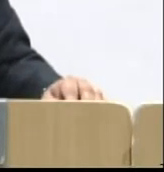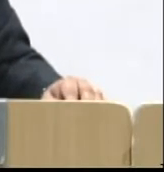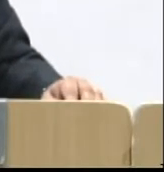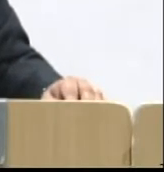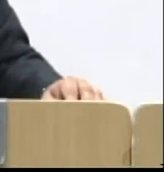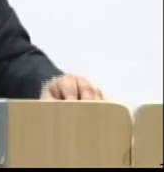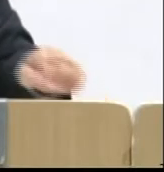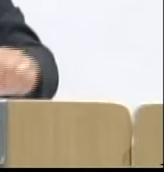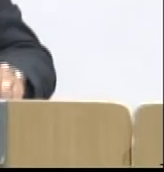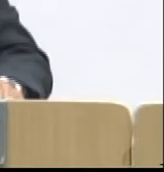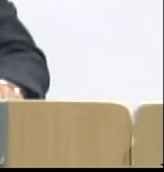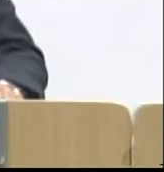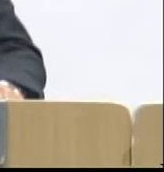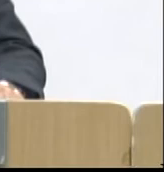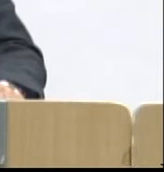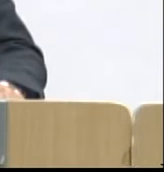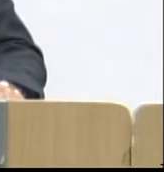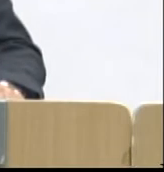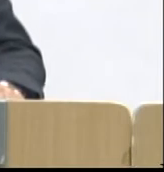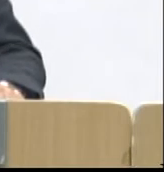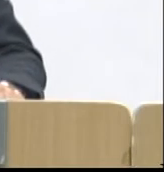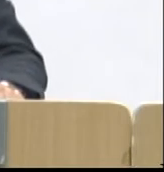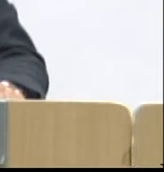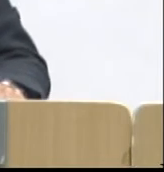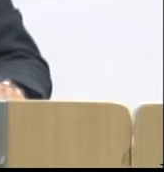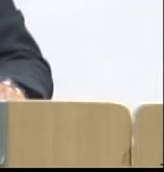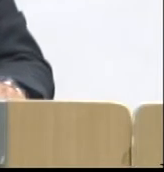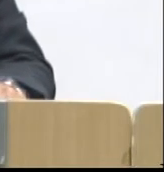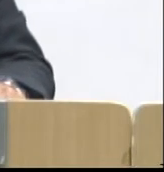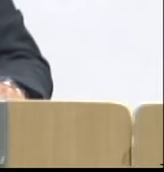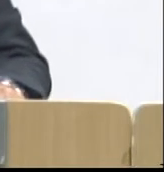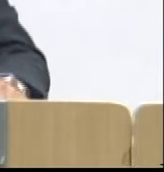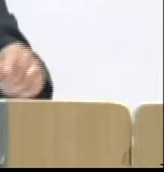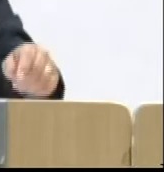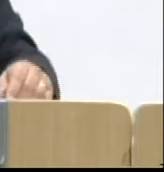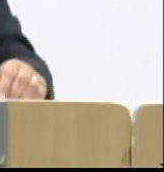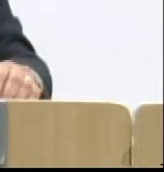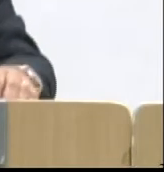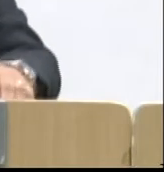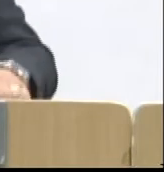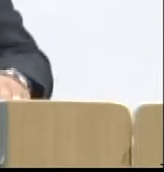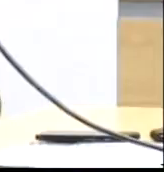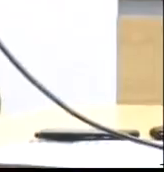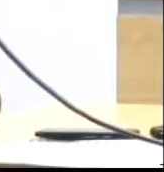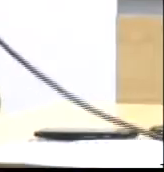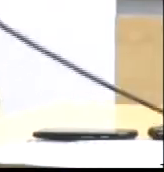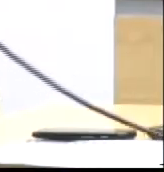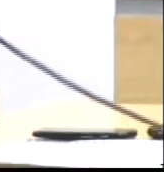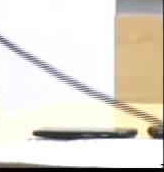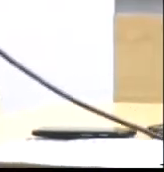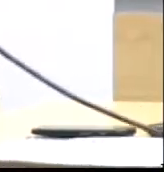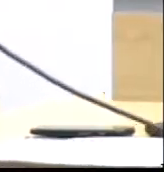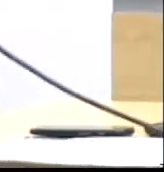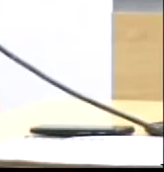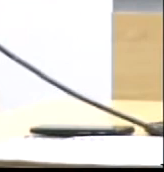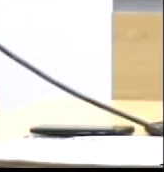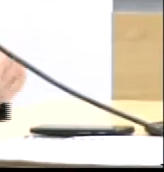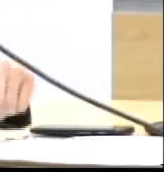La Paz está em discussão. Com a palavra o autor. Nobres colegas,